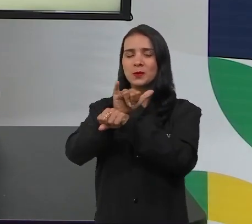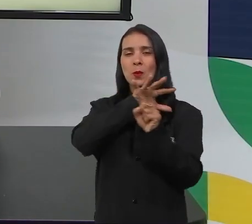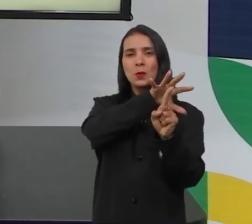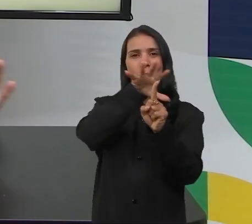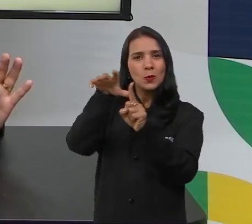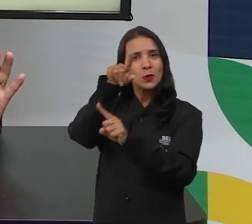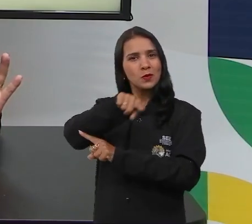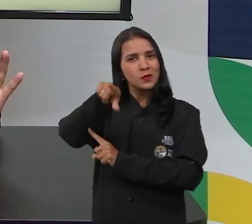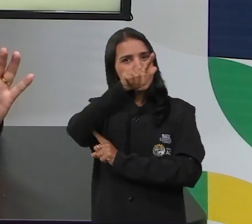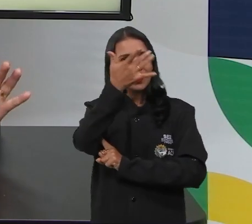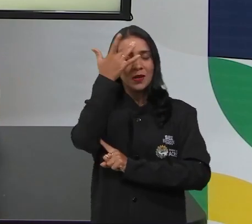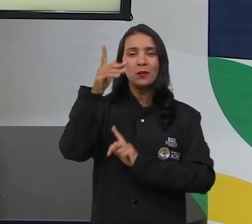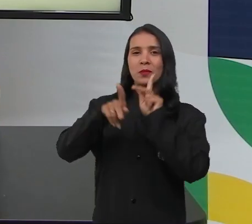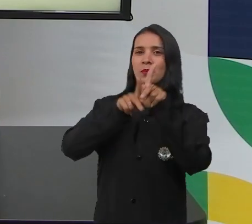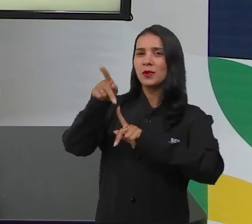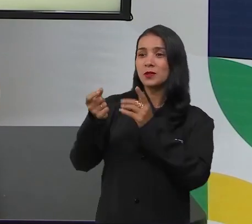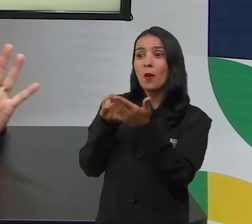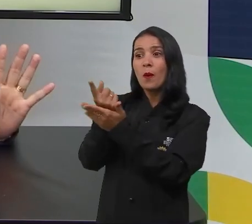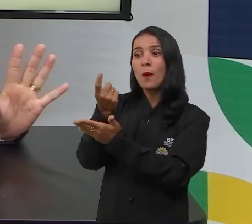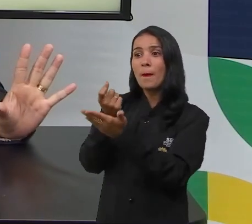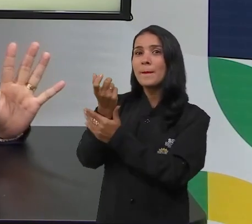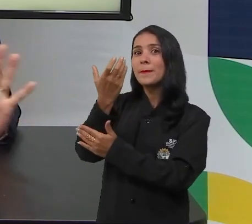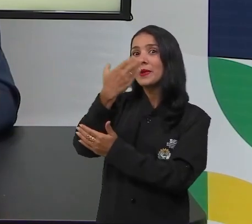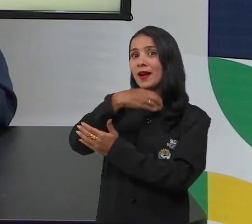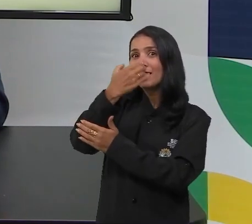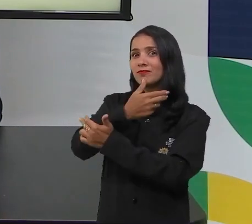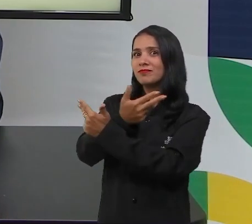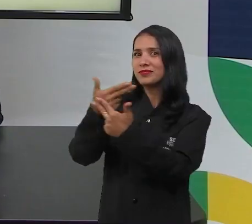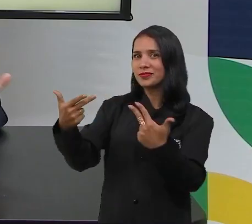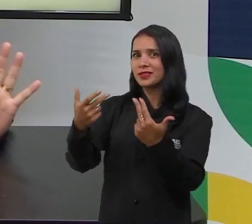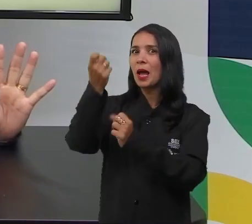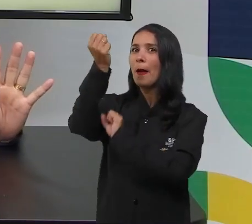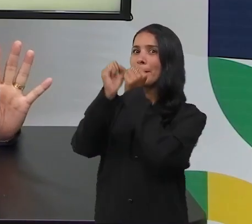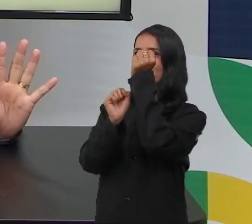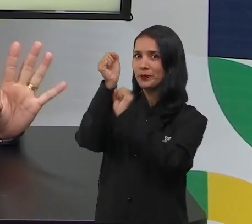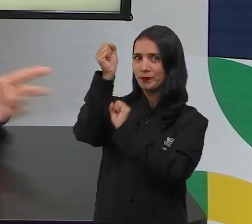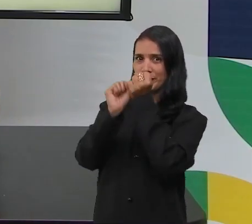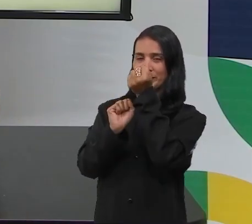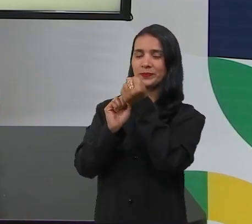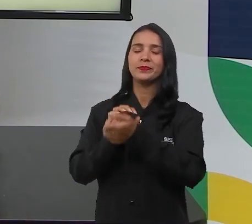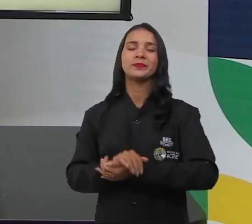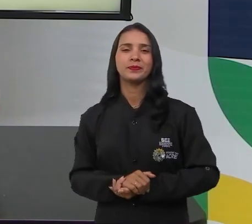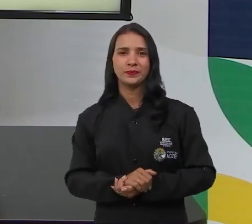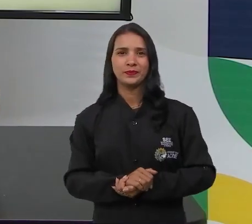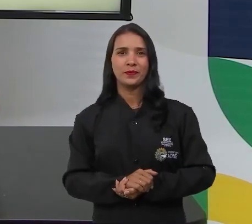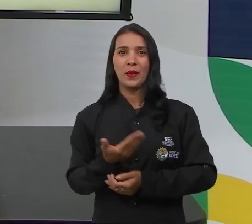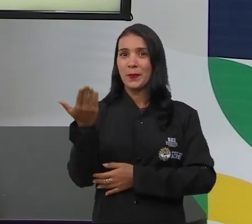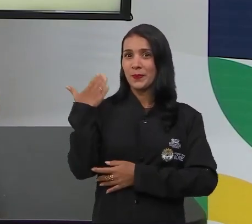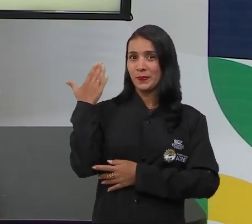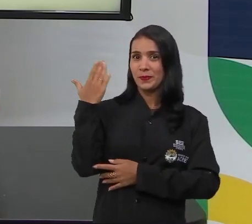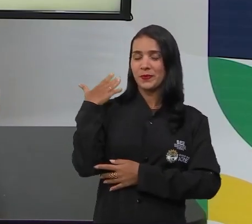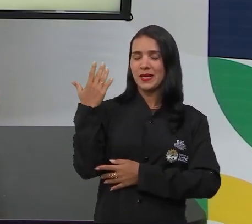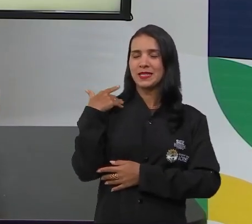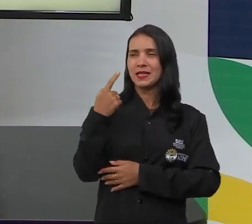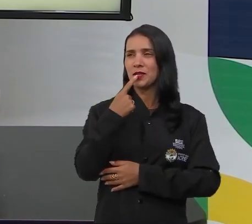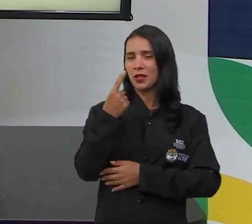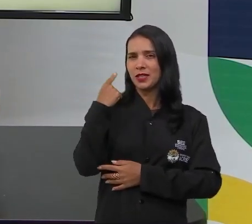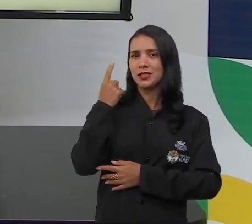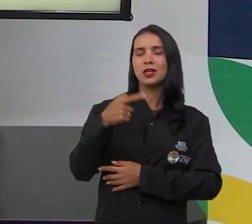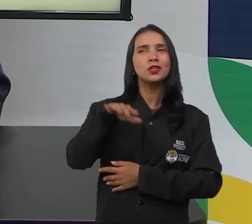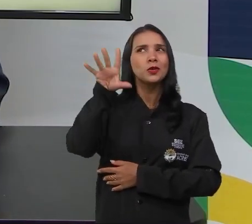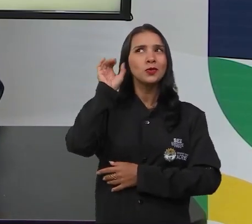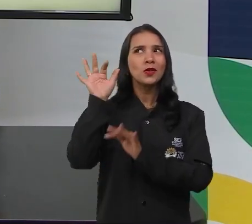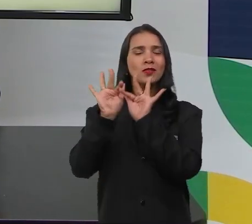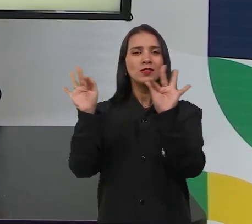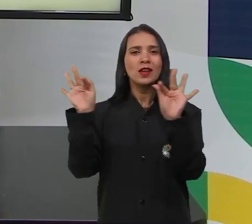aquele alimento, tá, gente? Então, esses daí são alguns exemplos dos ultraprocessados. E esses dias atrás eu ouvi uma frase que eu achei muito